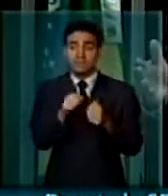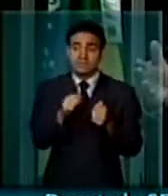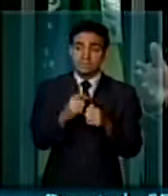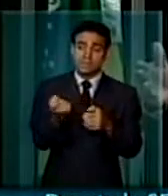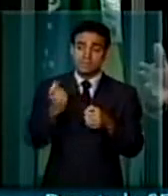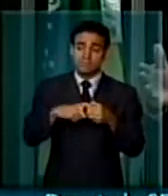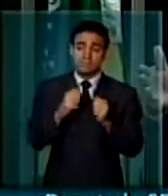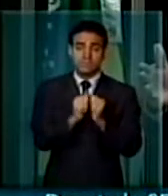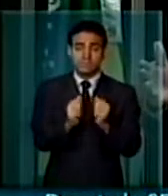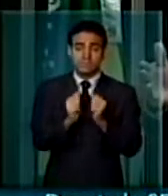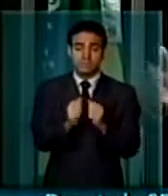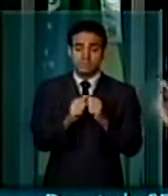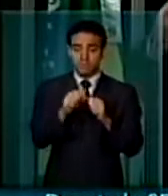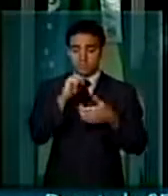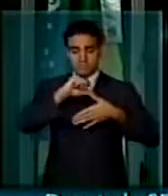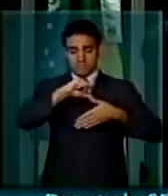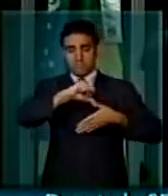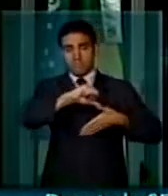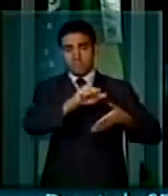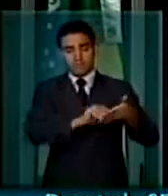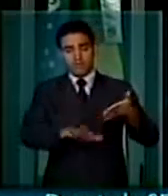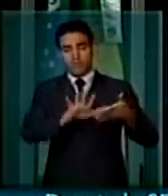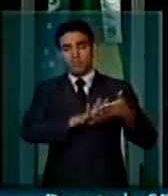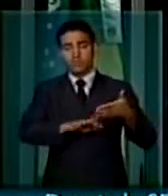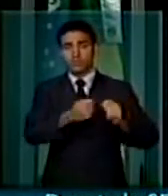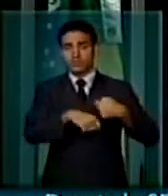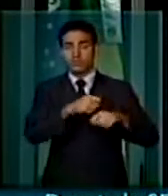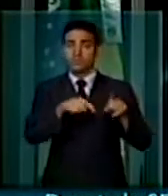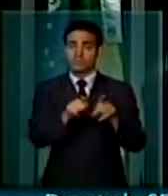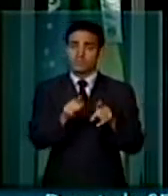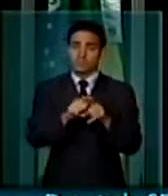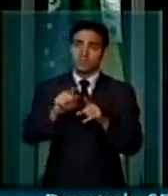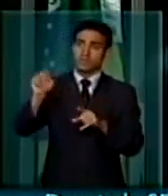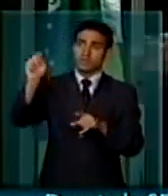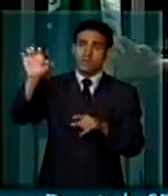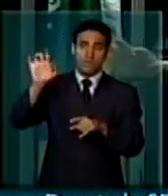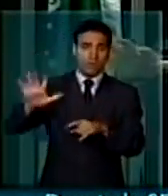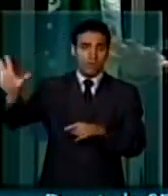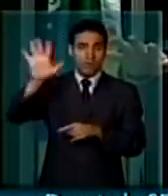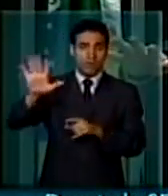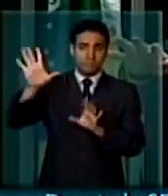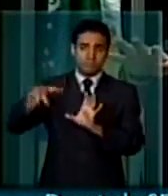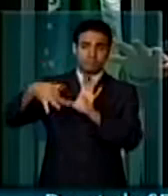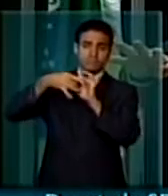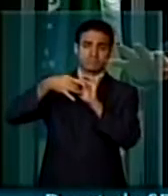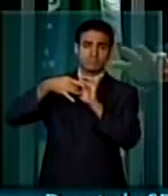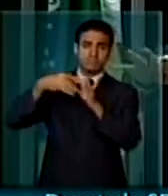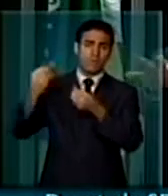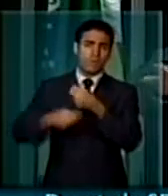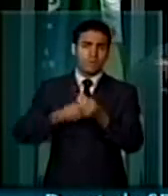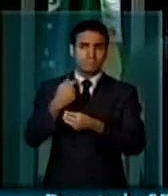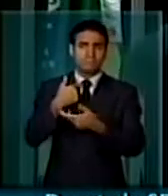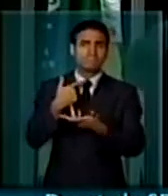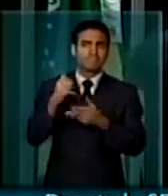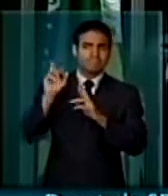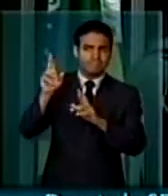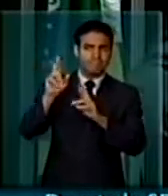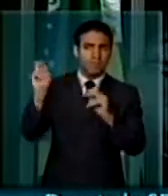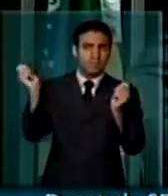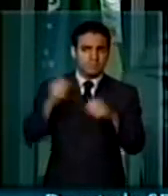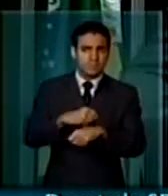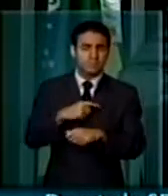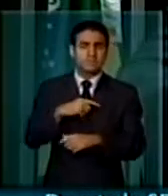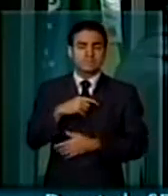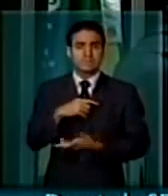Mercosul e União Europeia, me enche também o coração de esperança, no sentido de que este acordo entre Mercosul e União Europeia possa